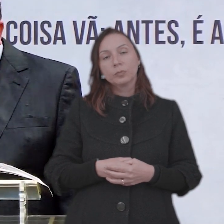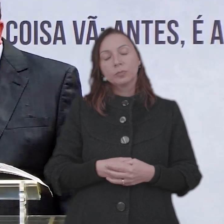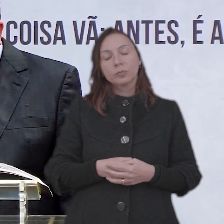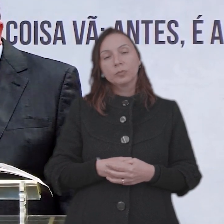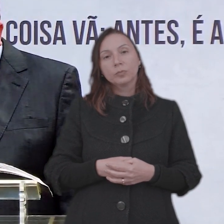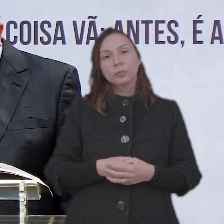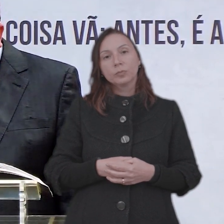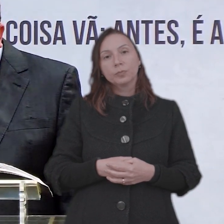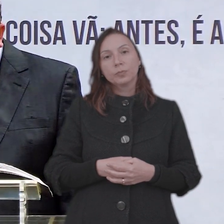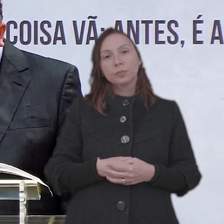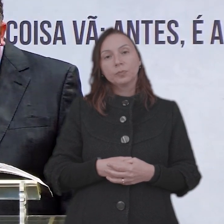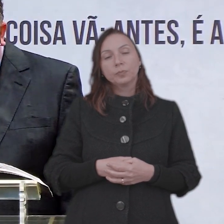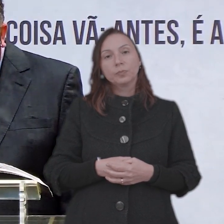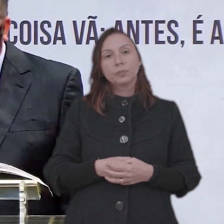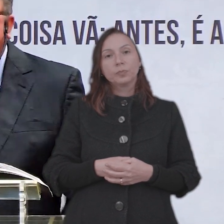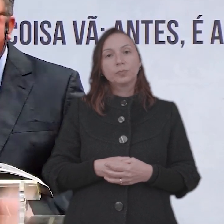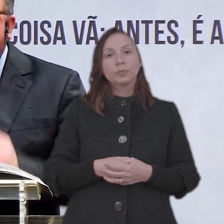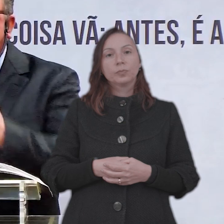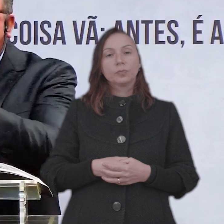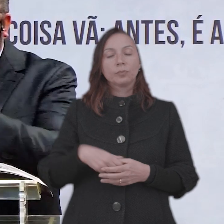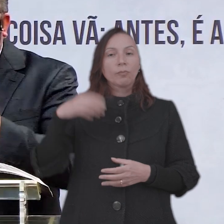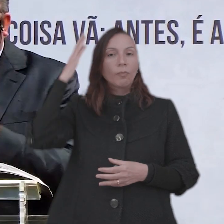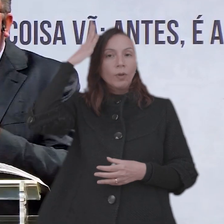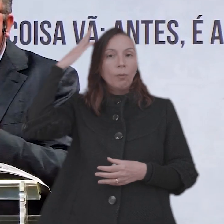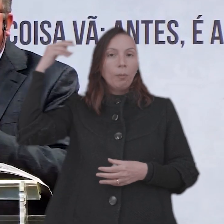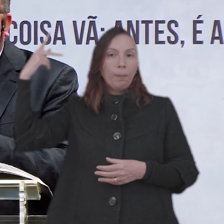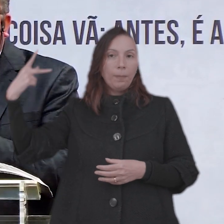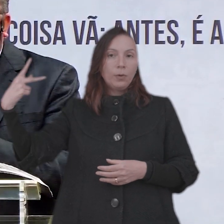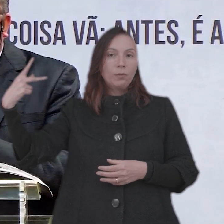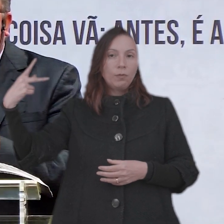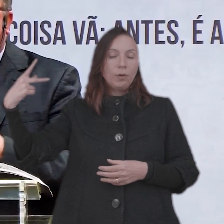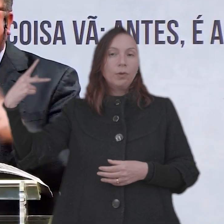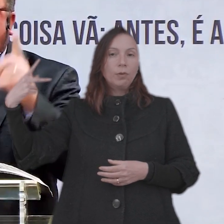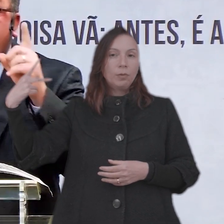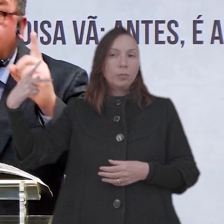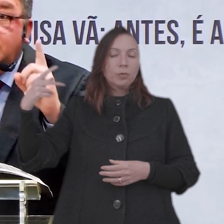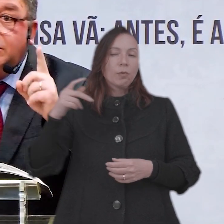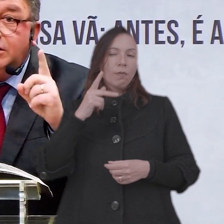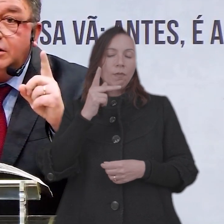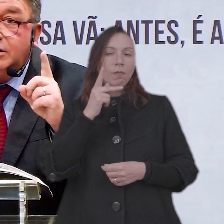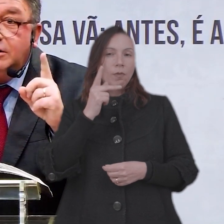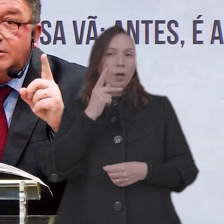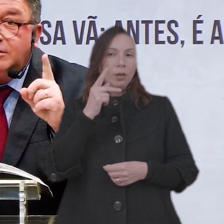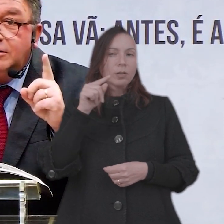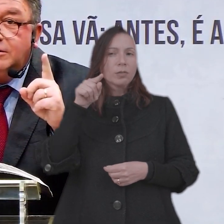atenção que lá em Provérbios diz que se te mostras fraco